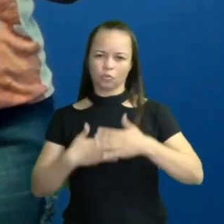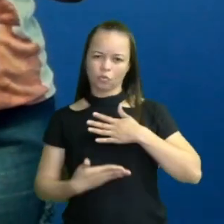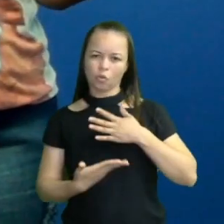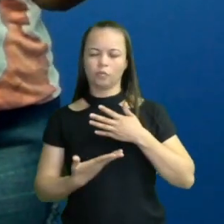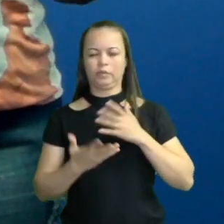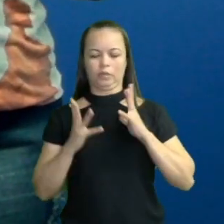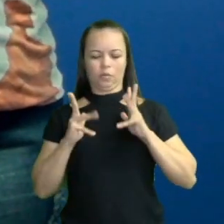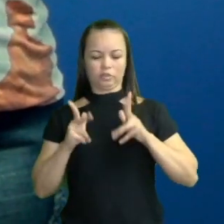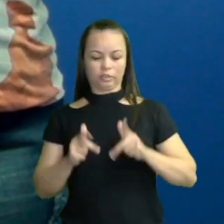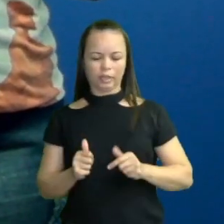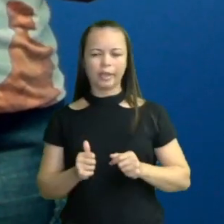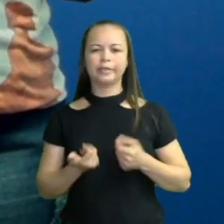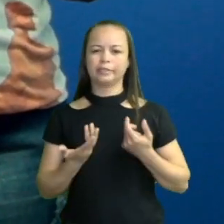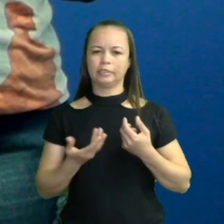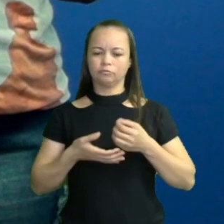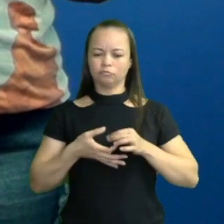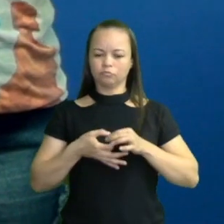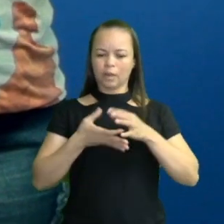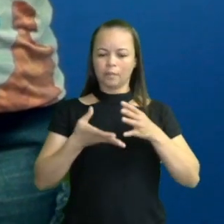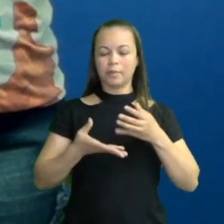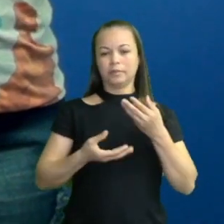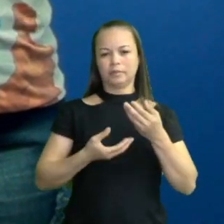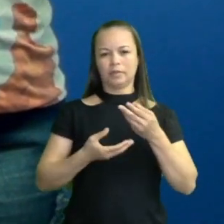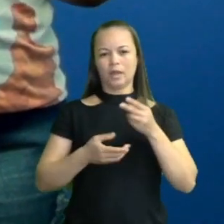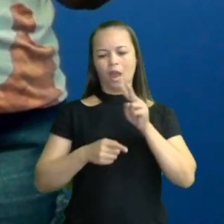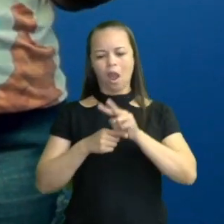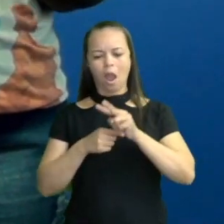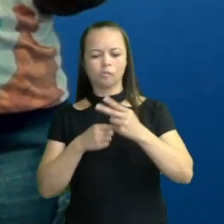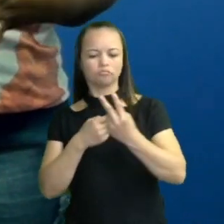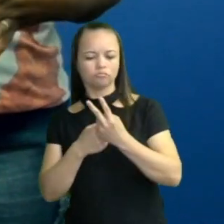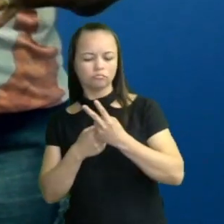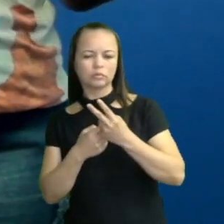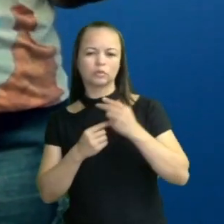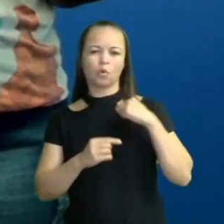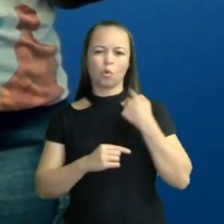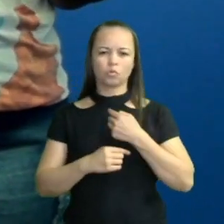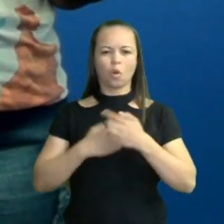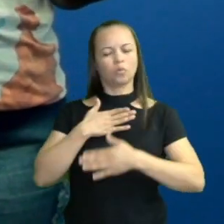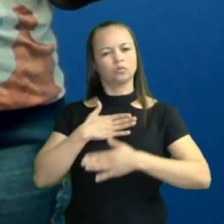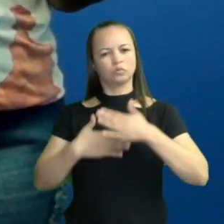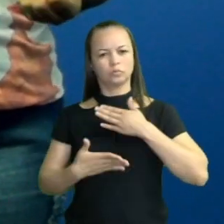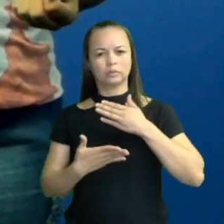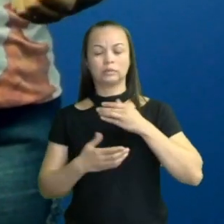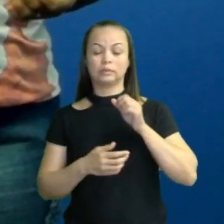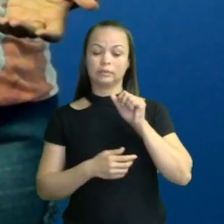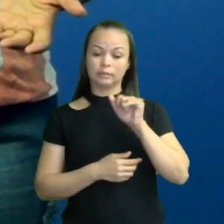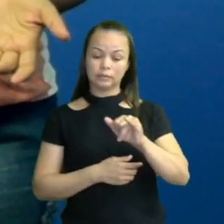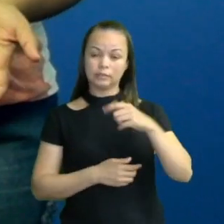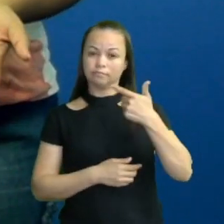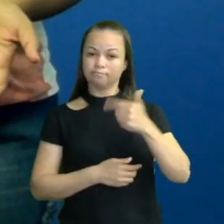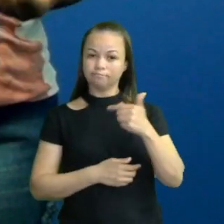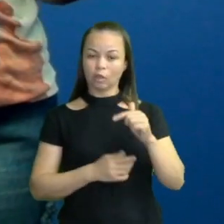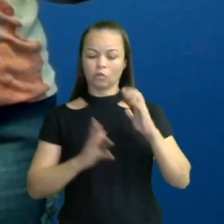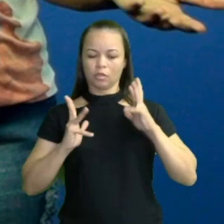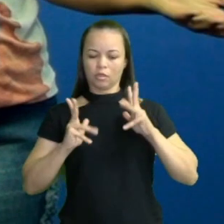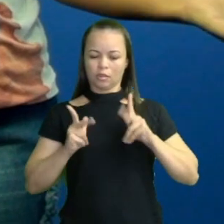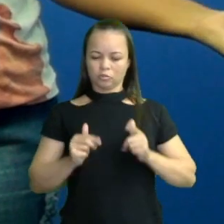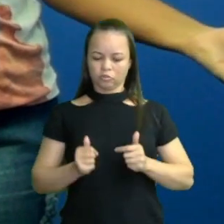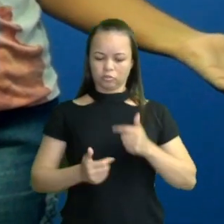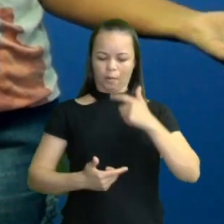nós mesmos, do nosso corpo. Se não tivermos a higiene pessoal, o nosso